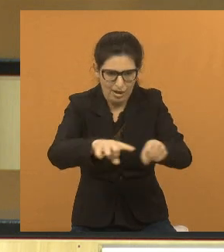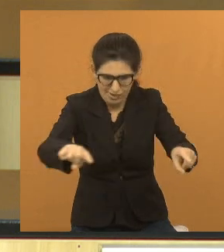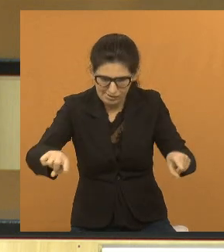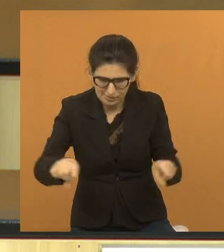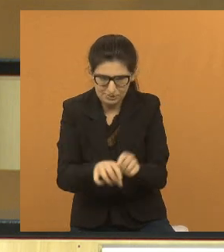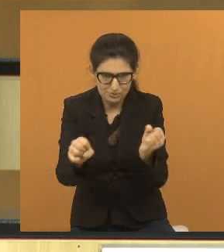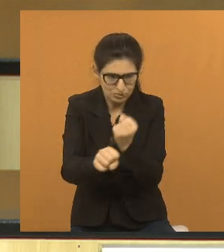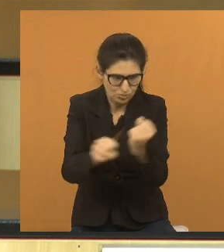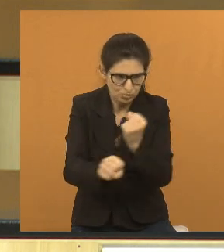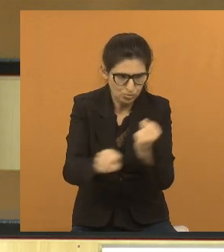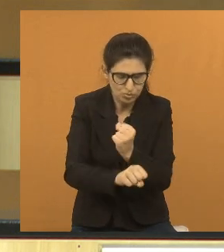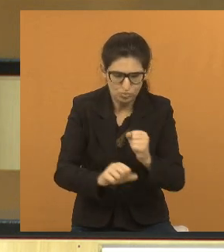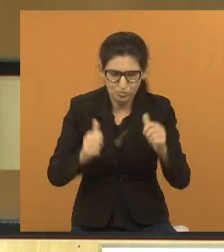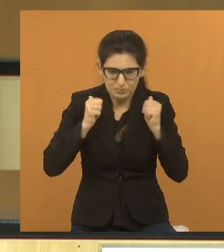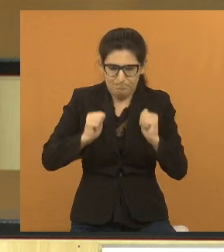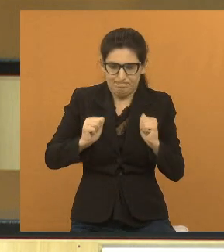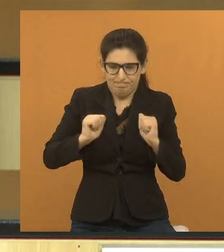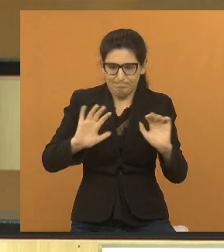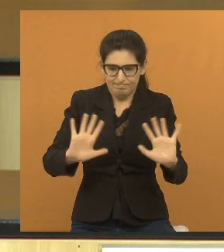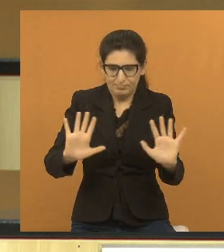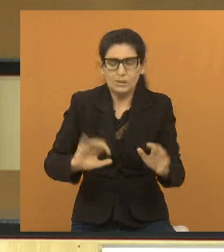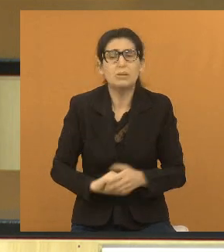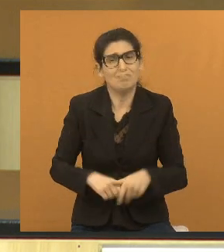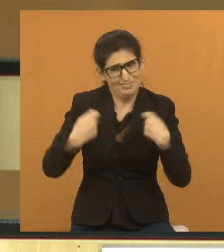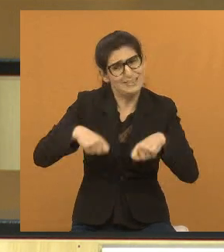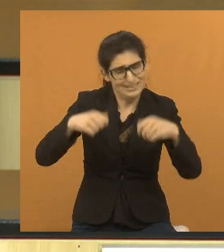eu não respeitar.